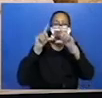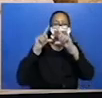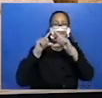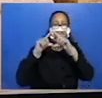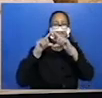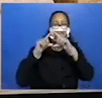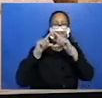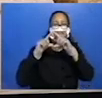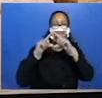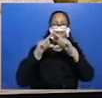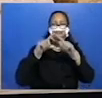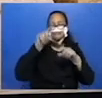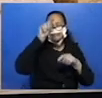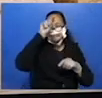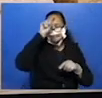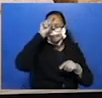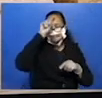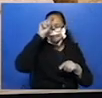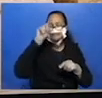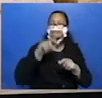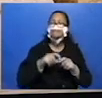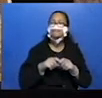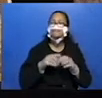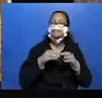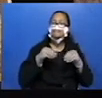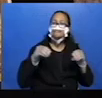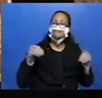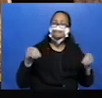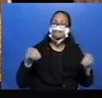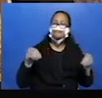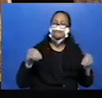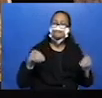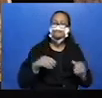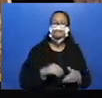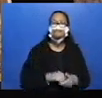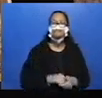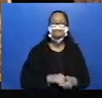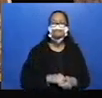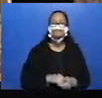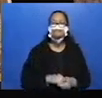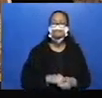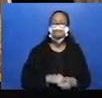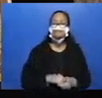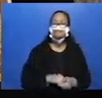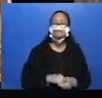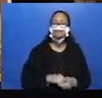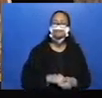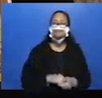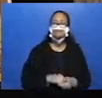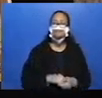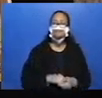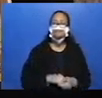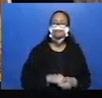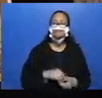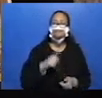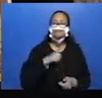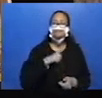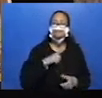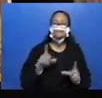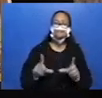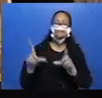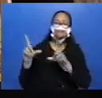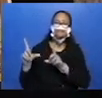camelos, calor, areia, deserto. Olha só, mais algumas